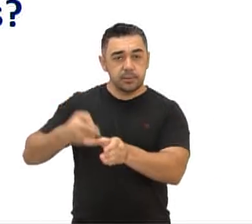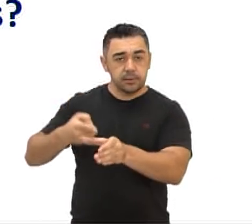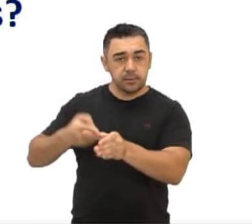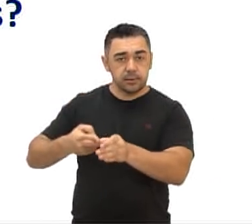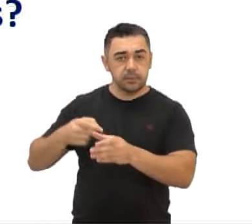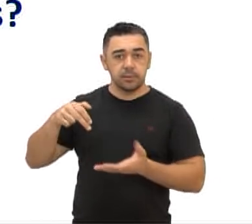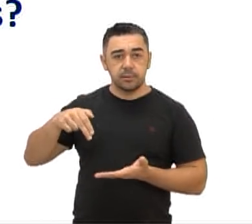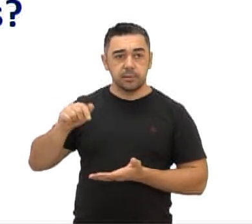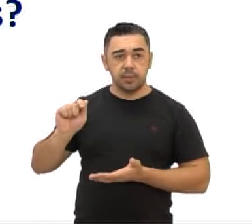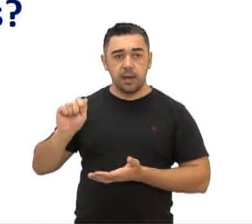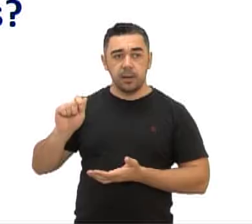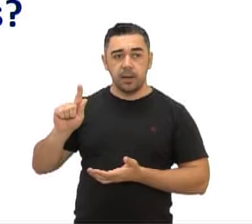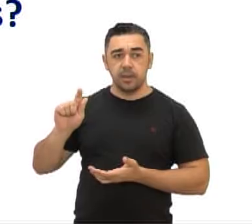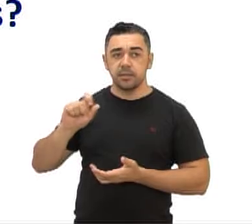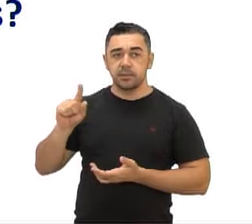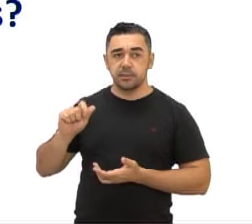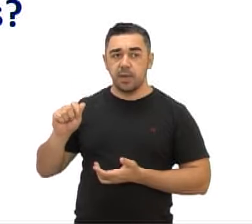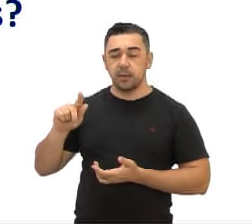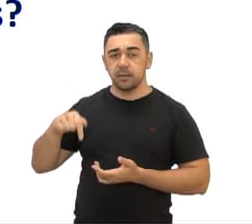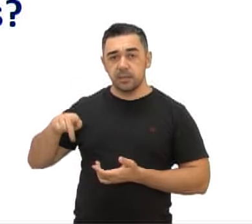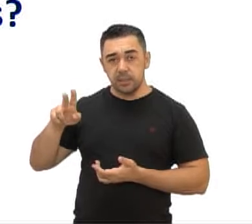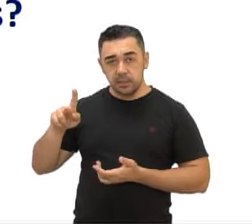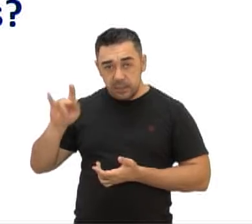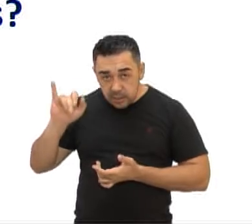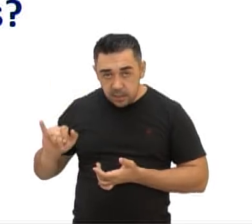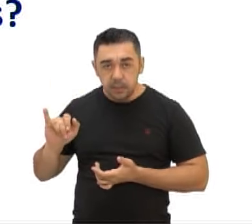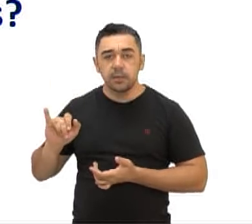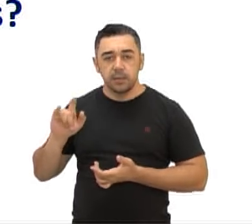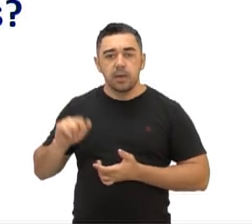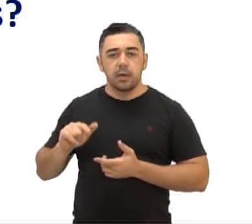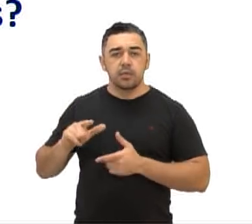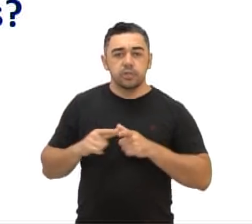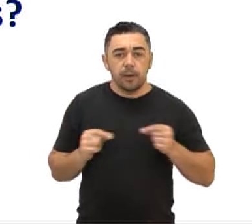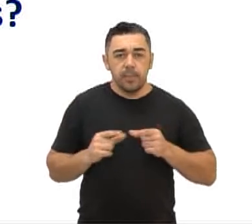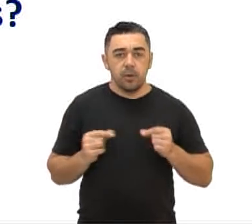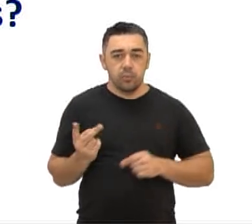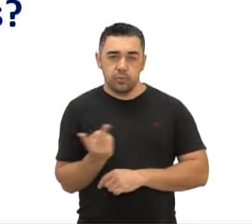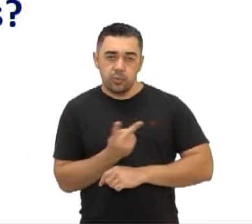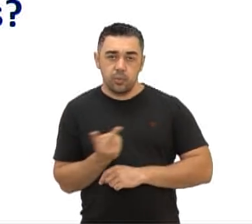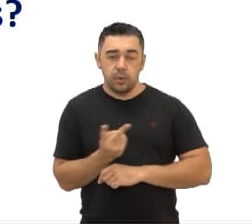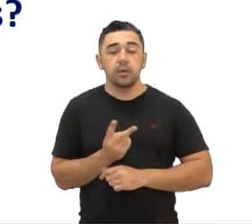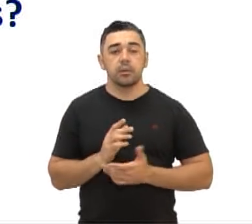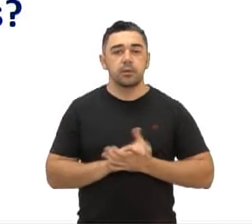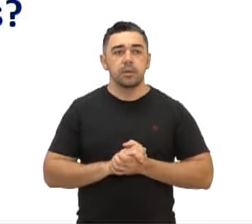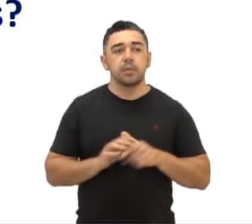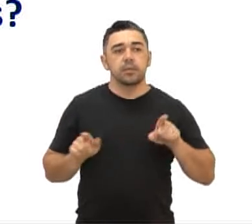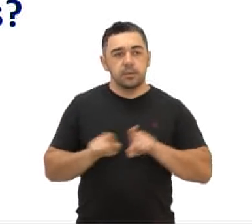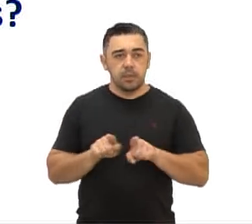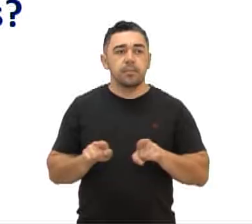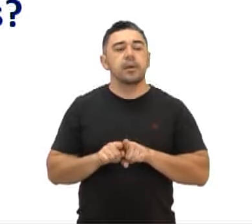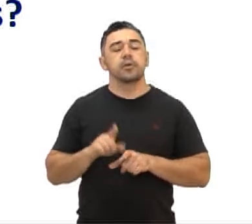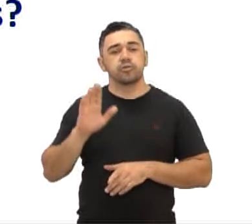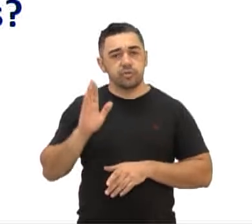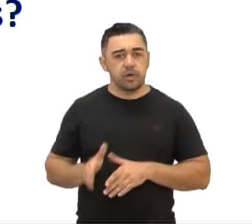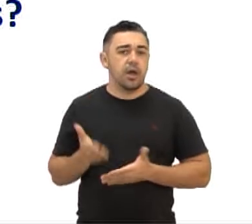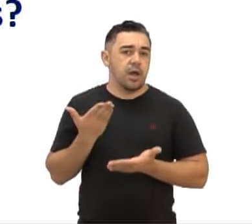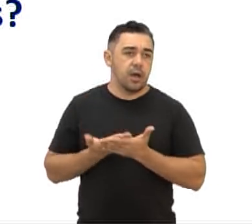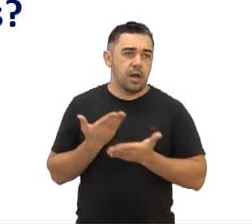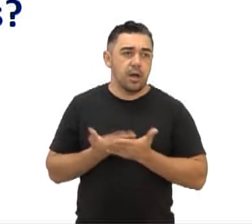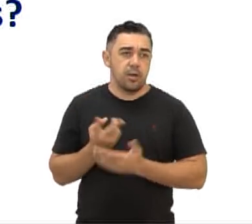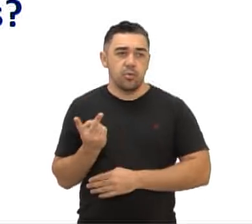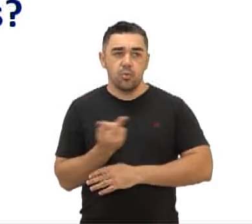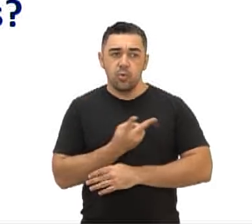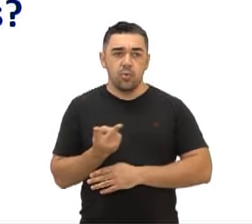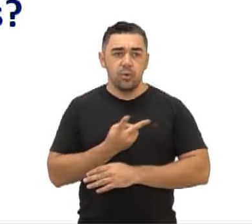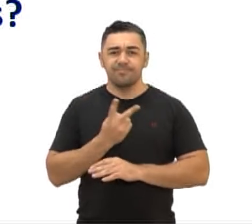em Nagasaki, no Japão. As imagens ao lado também, como nós já tivemos em outras aulas, também são